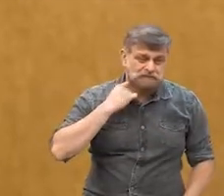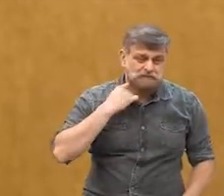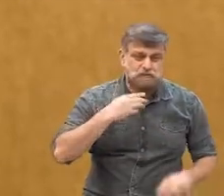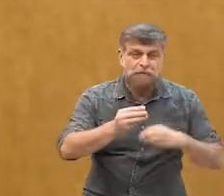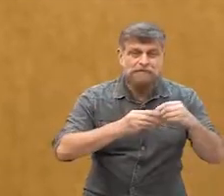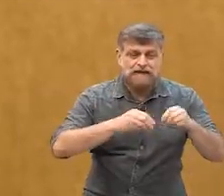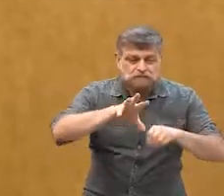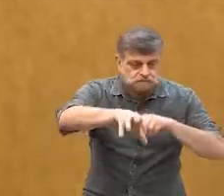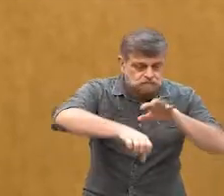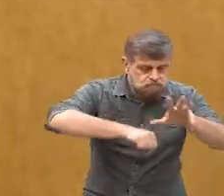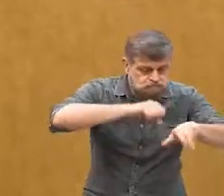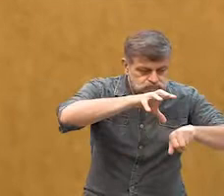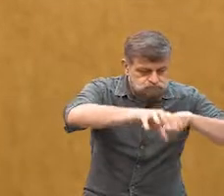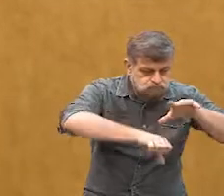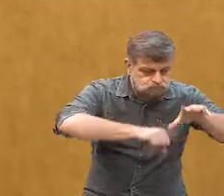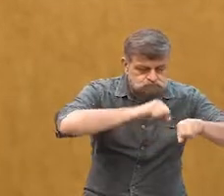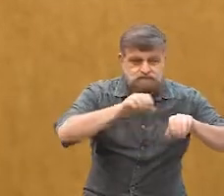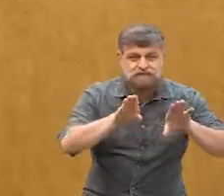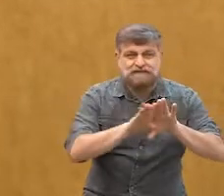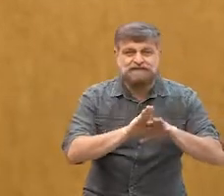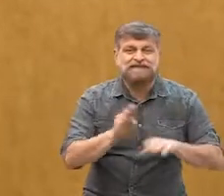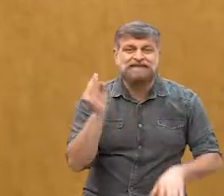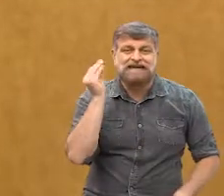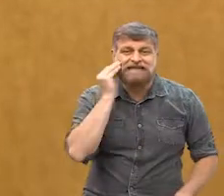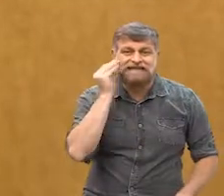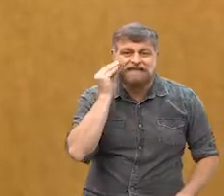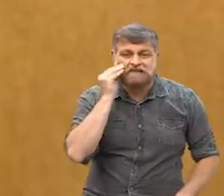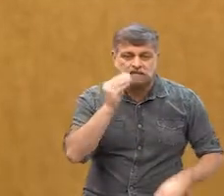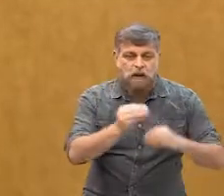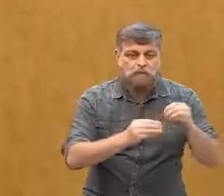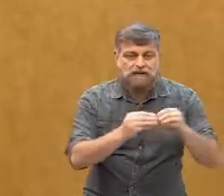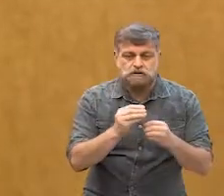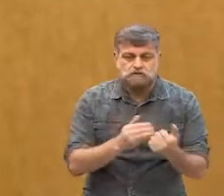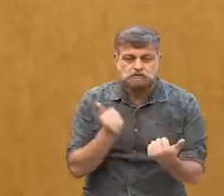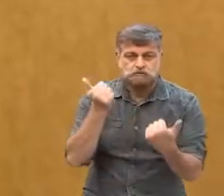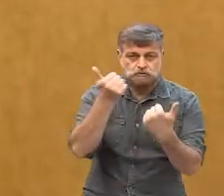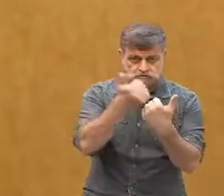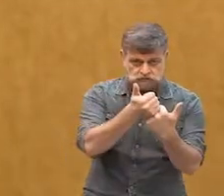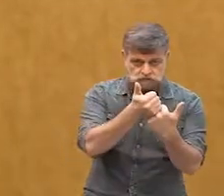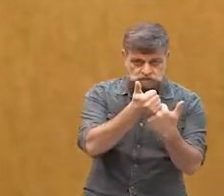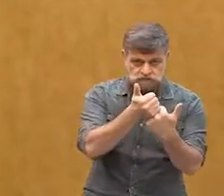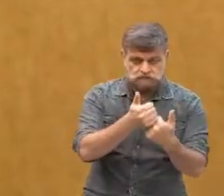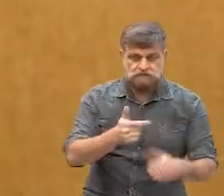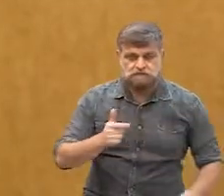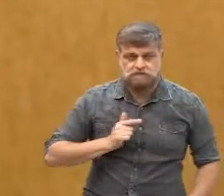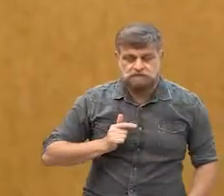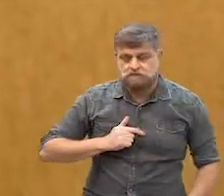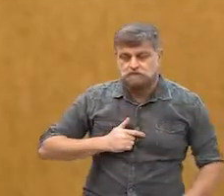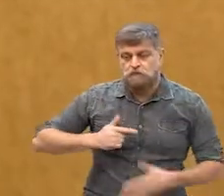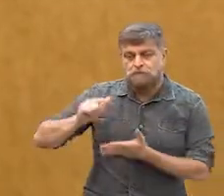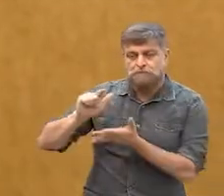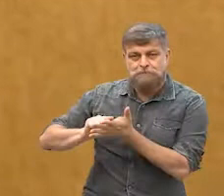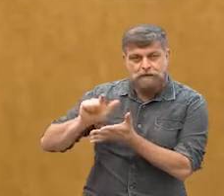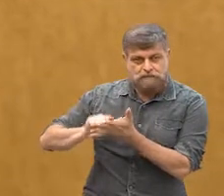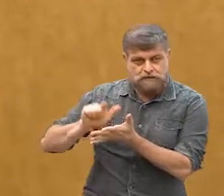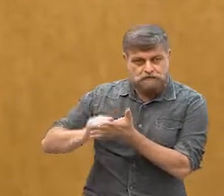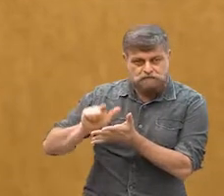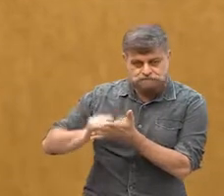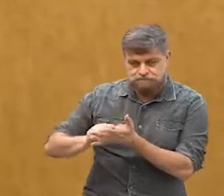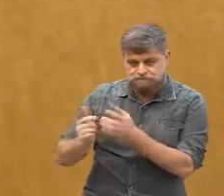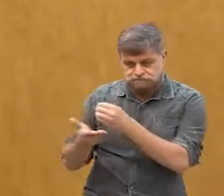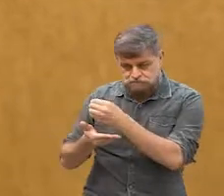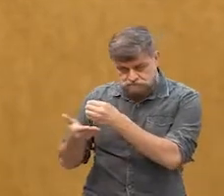existem algumas tentativas de substituição do plástico por embalagem celulósica,